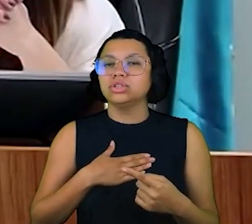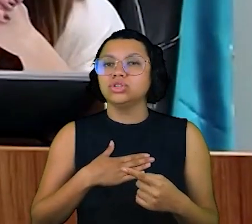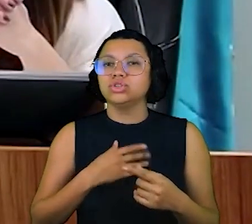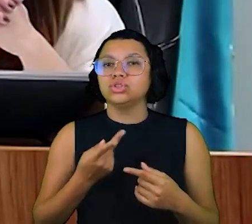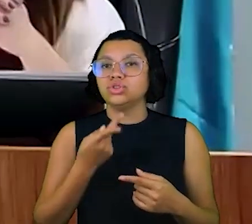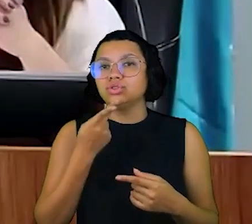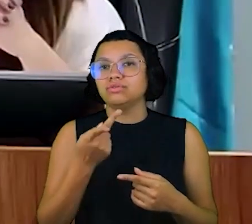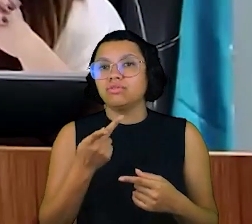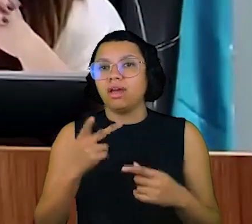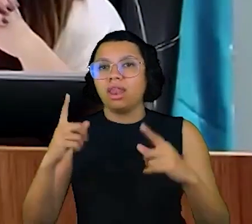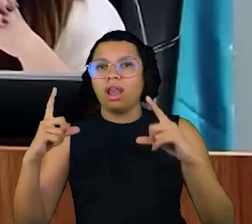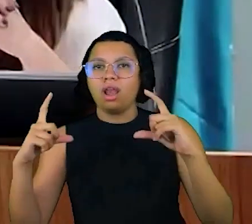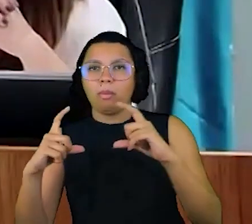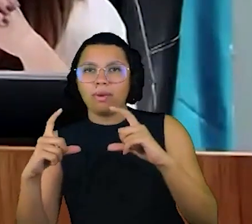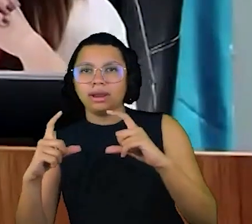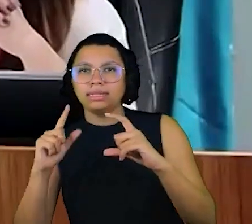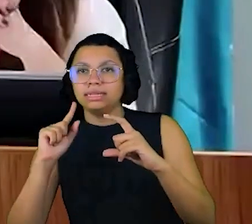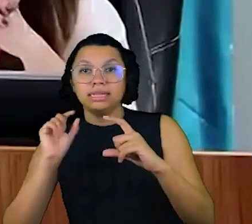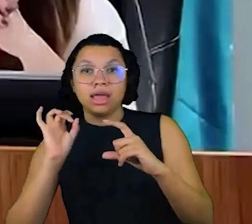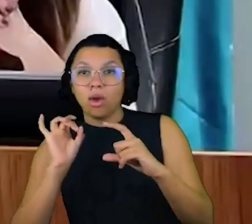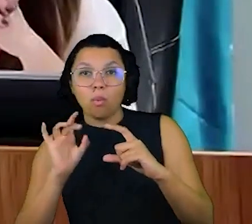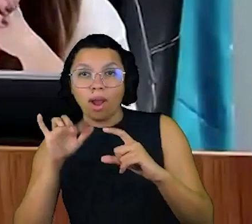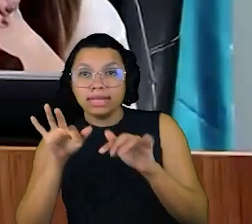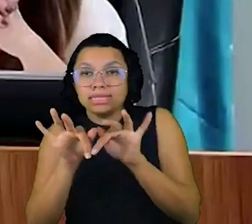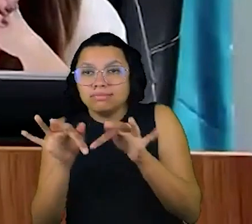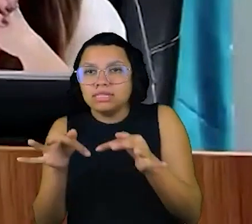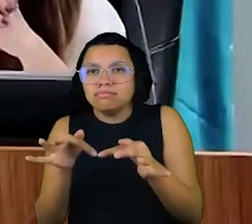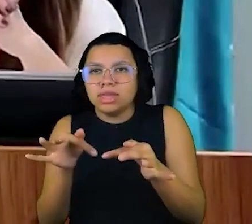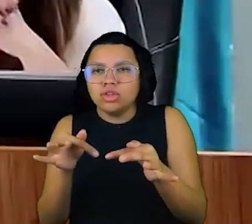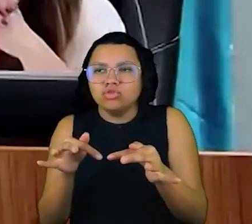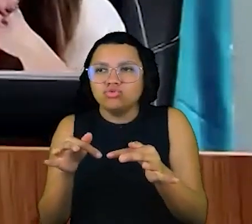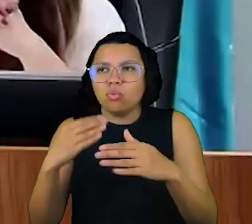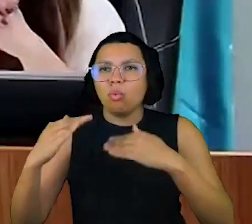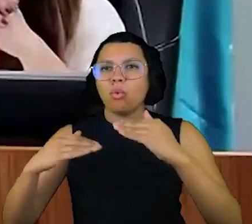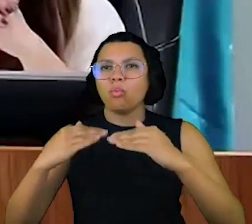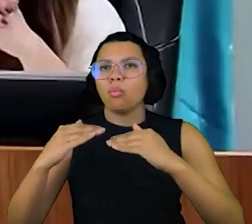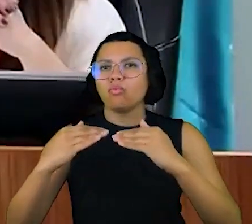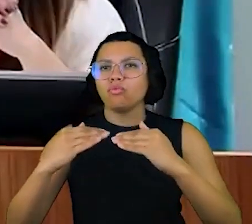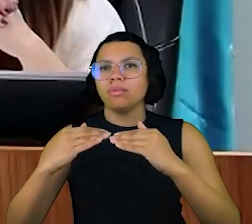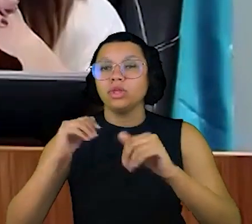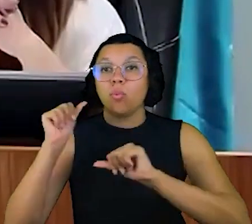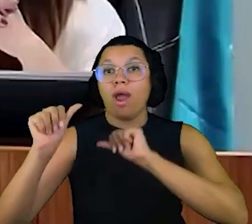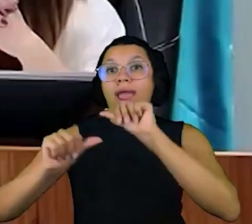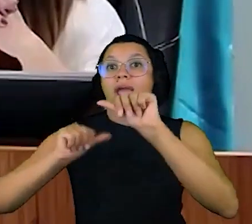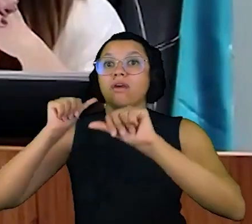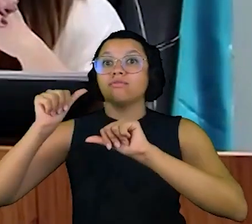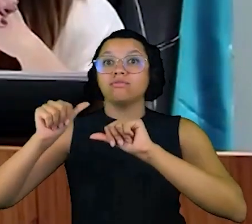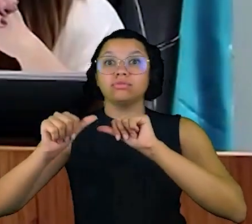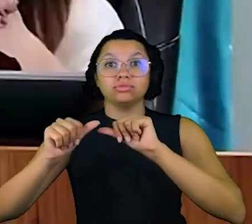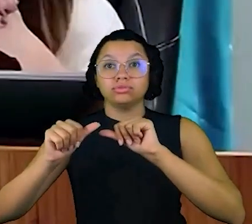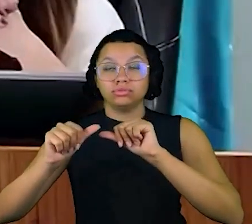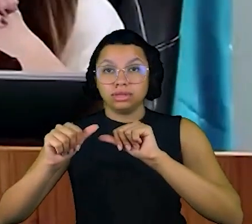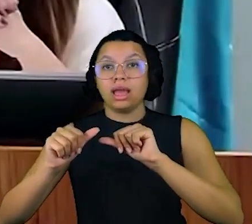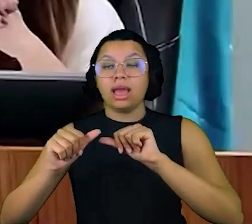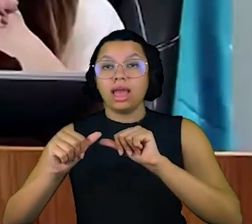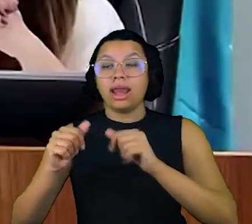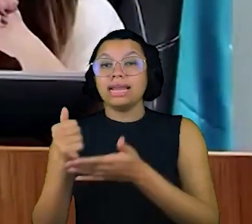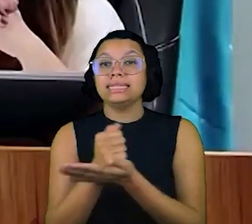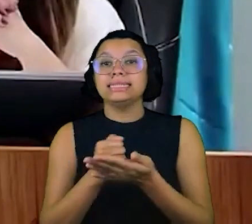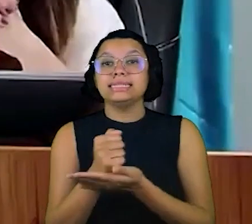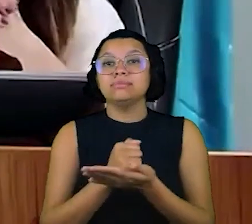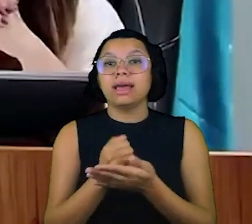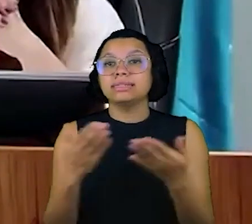dessa corruptela, né, de colocar o parênteses, não é simplesmente um movimento revolucionário, é um movimento evolucionário, e é um